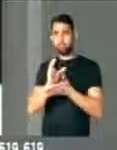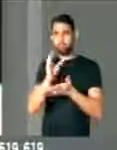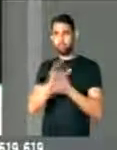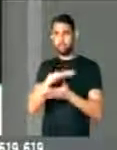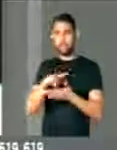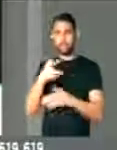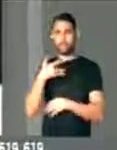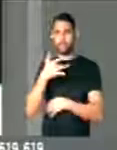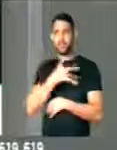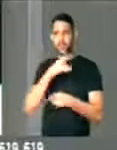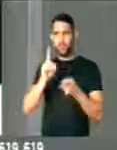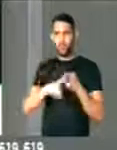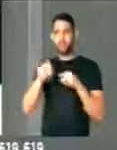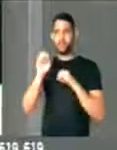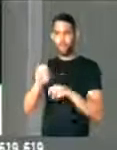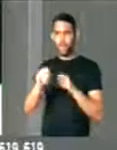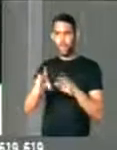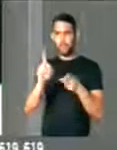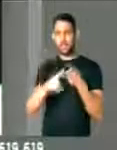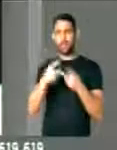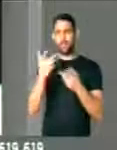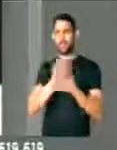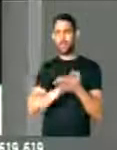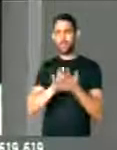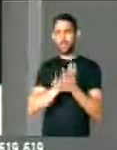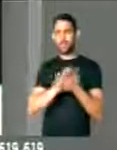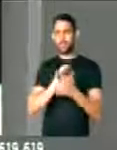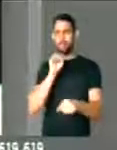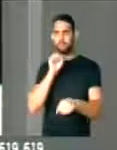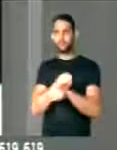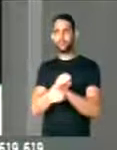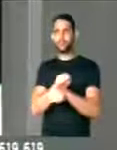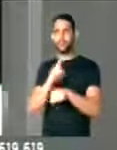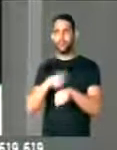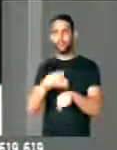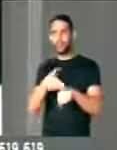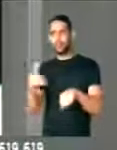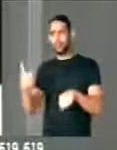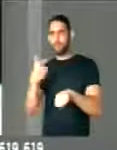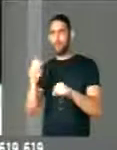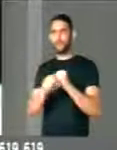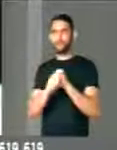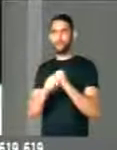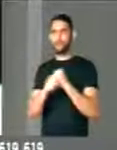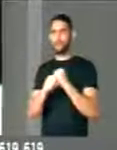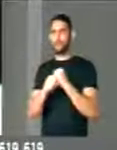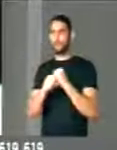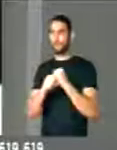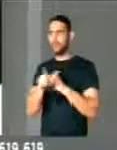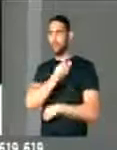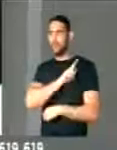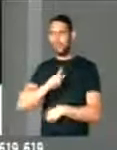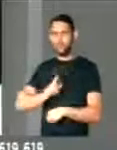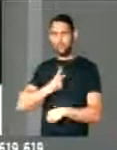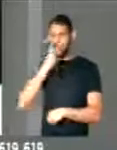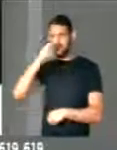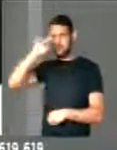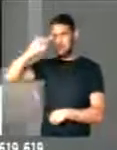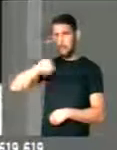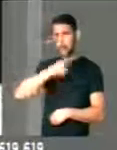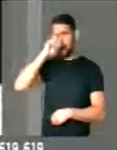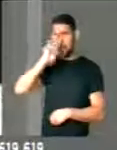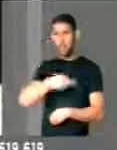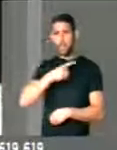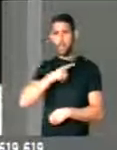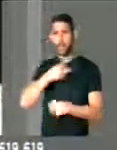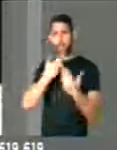investimentos em saúde e em educação não sejam congelados por um período de 20 anos. Um governo autoritário como